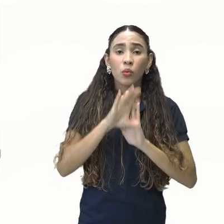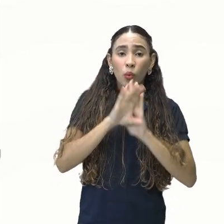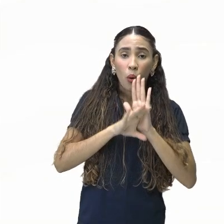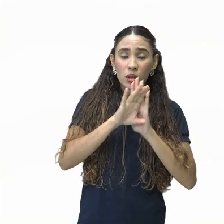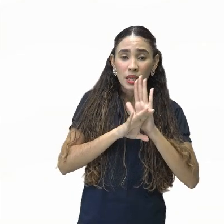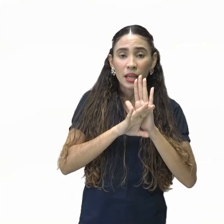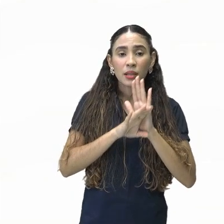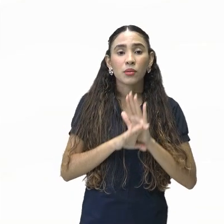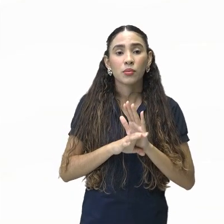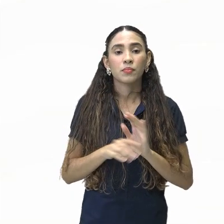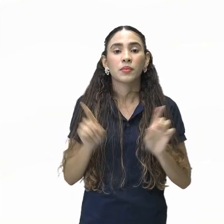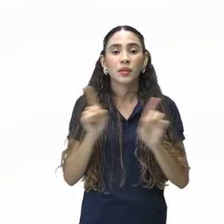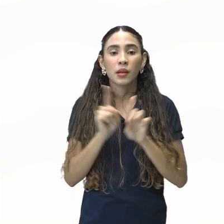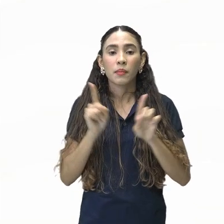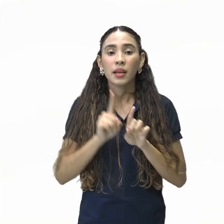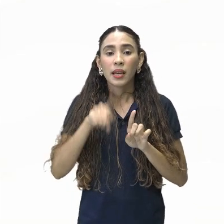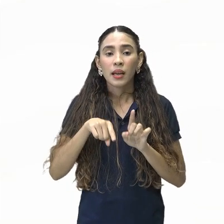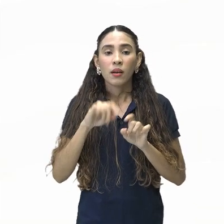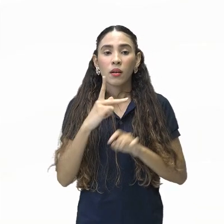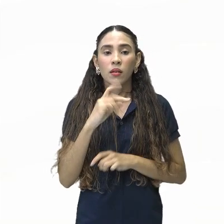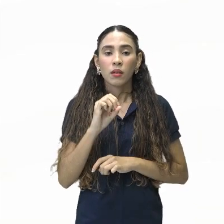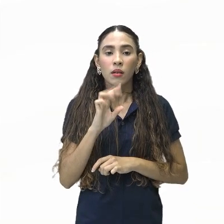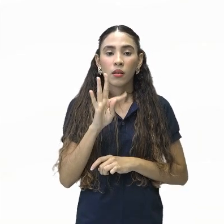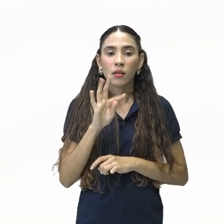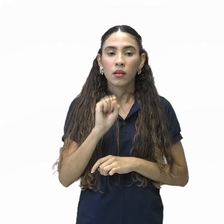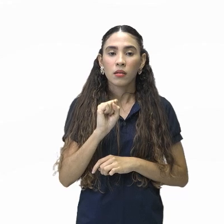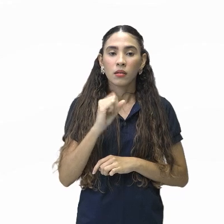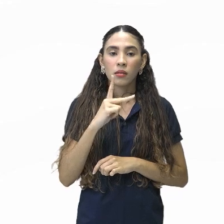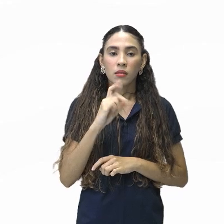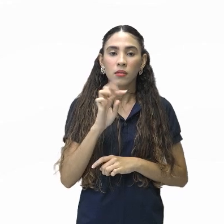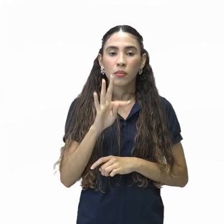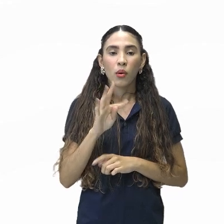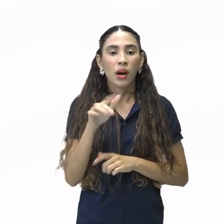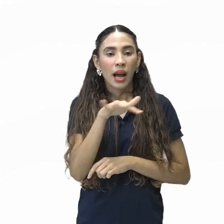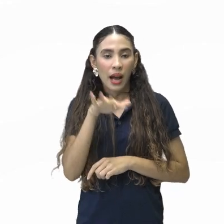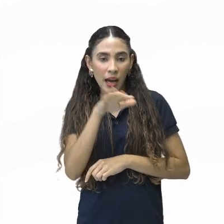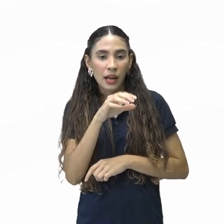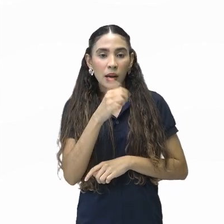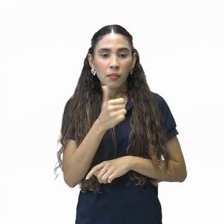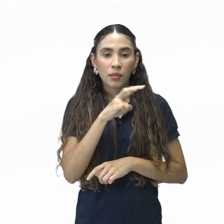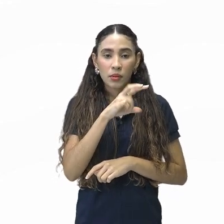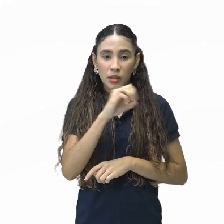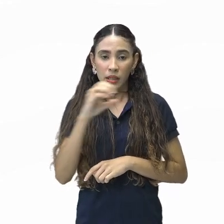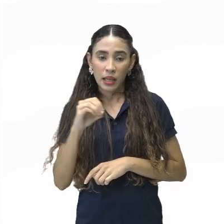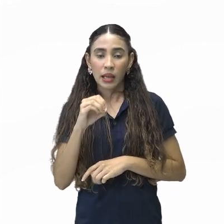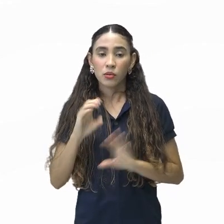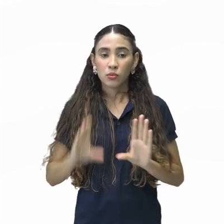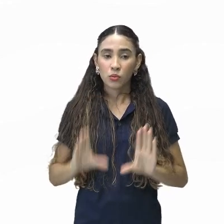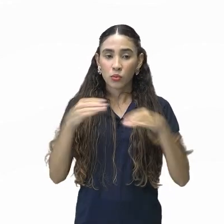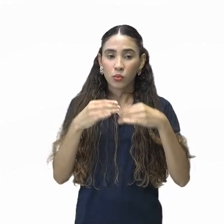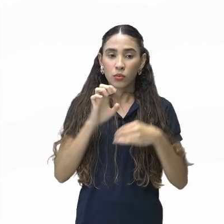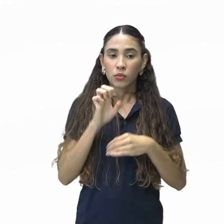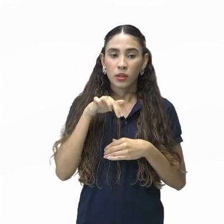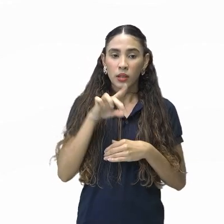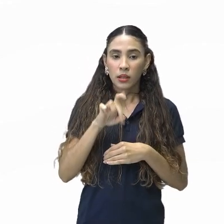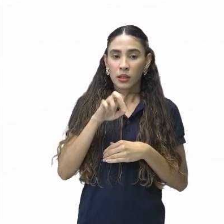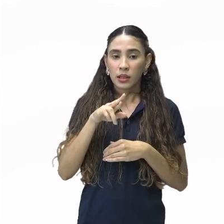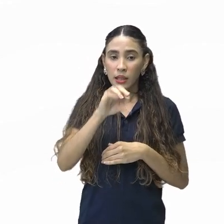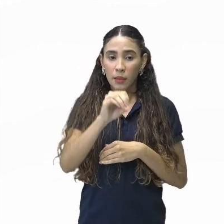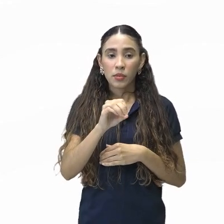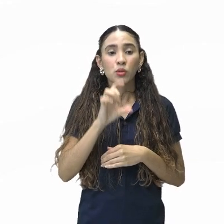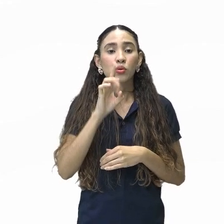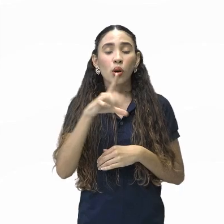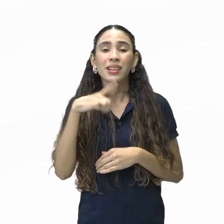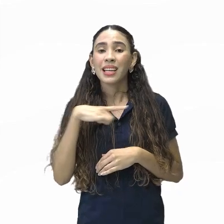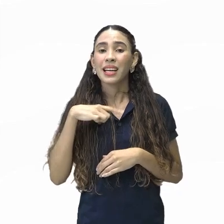definição, é considerado como hotspot toda a área com pelo menos 1.500 espécies endêmicas, ou seja, aquelas que